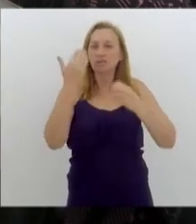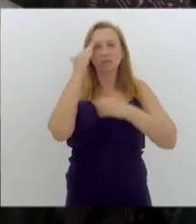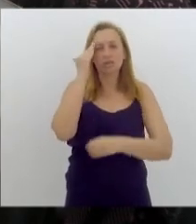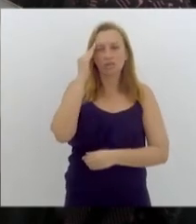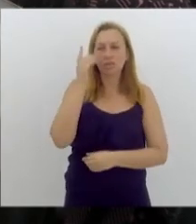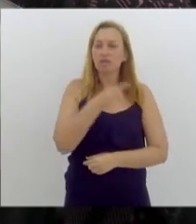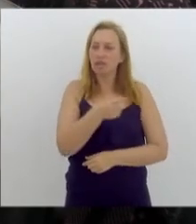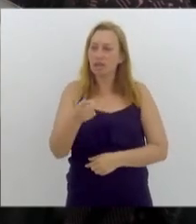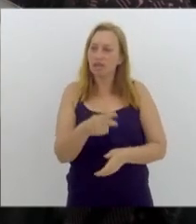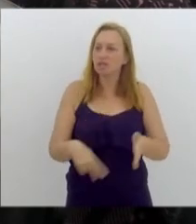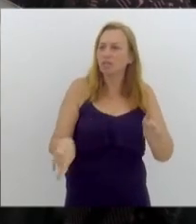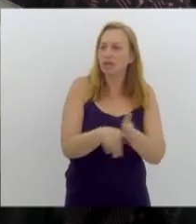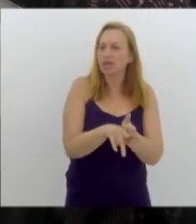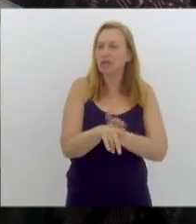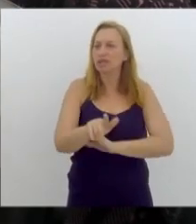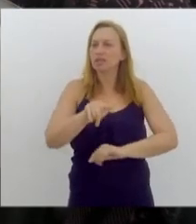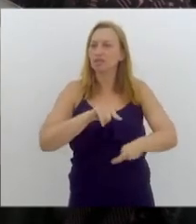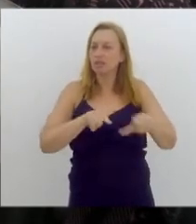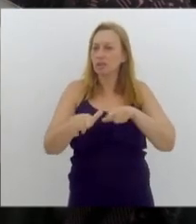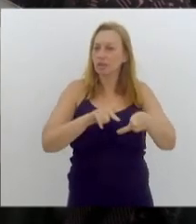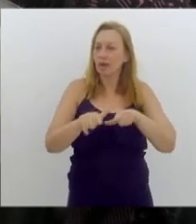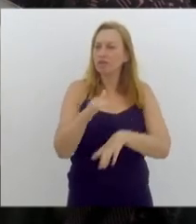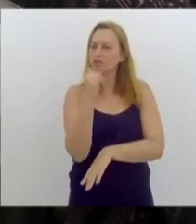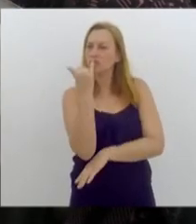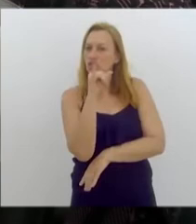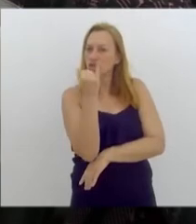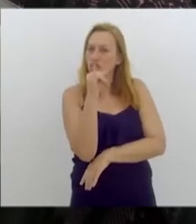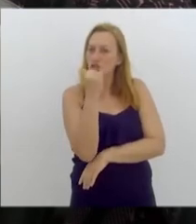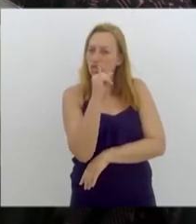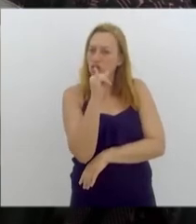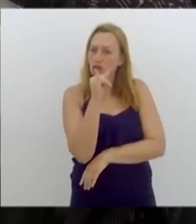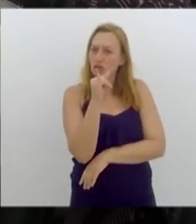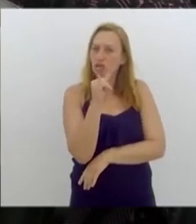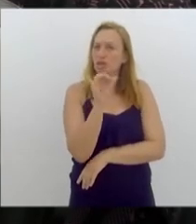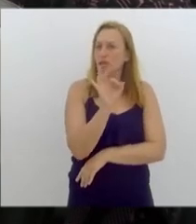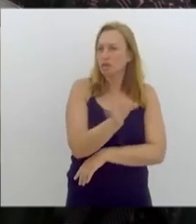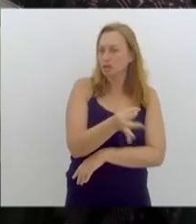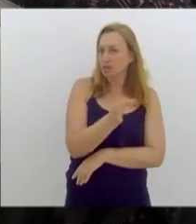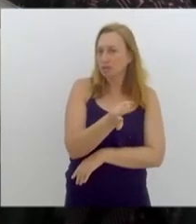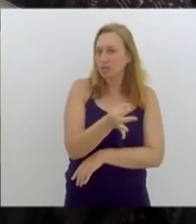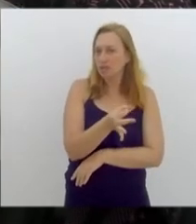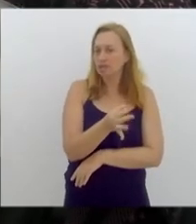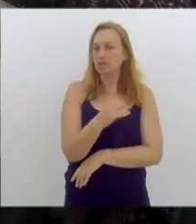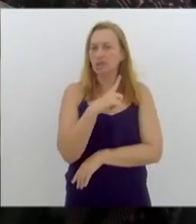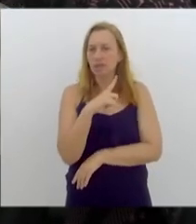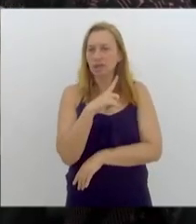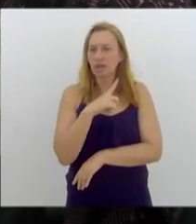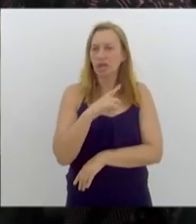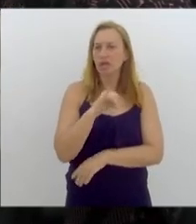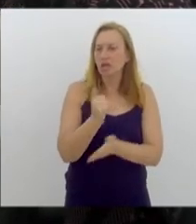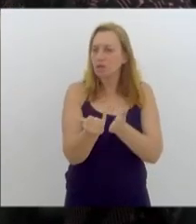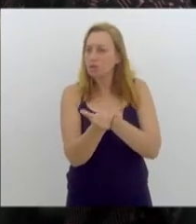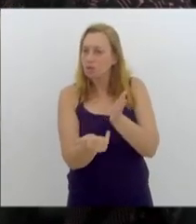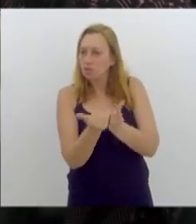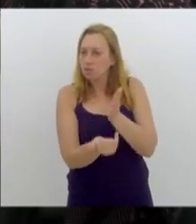de que eles fazem parte do serviço de energia obviamente terá o imposto compensado porque quando